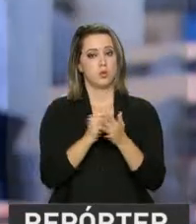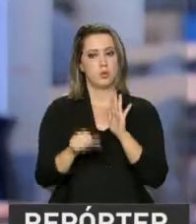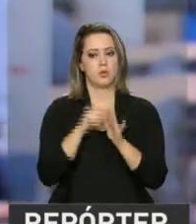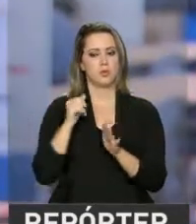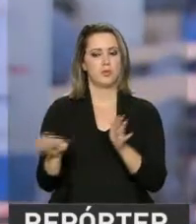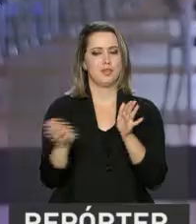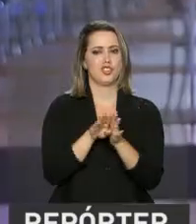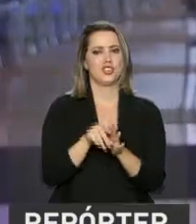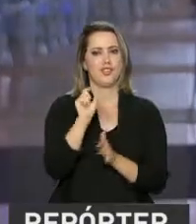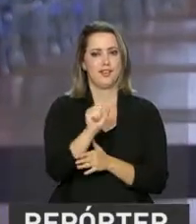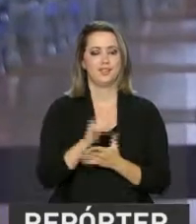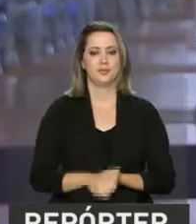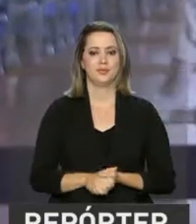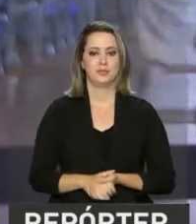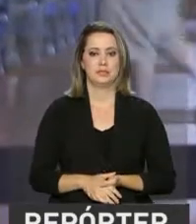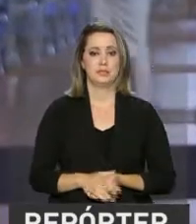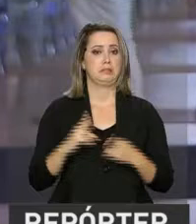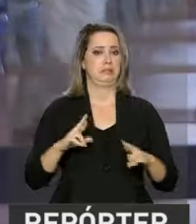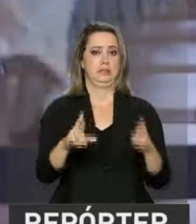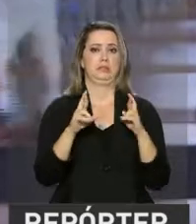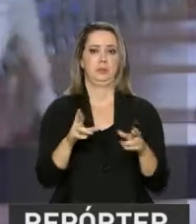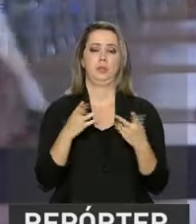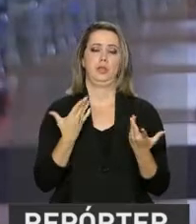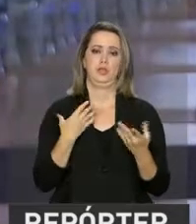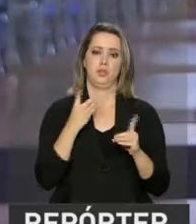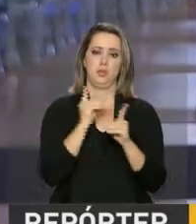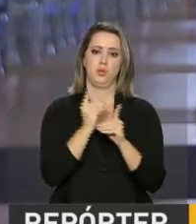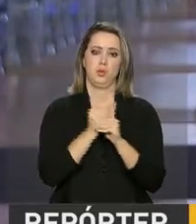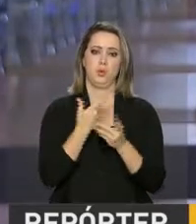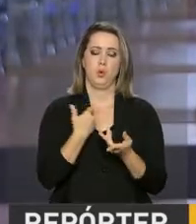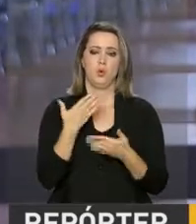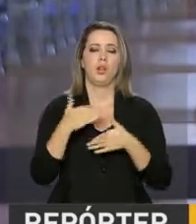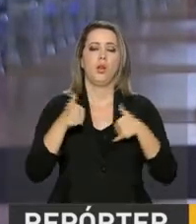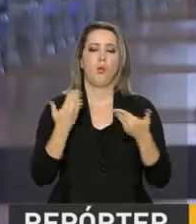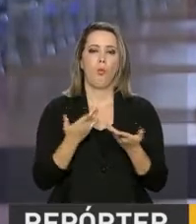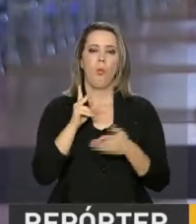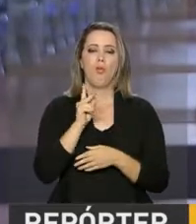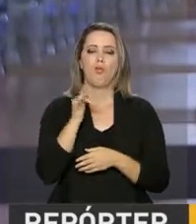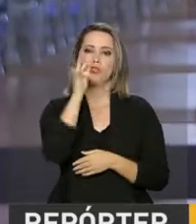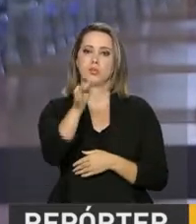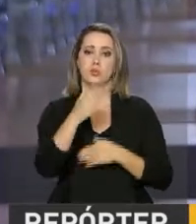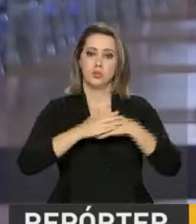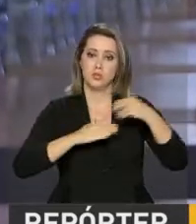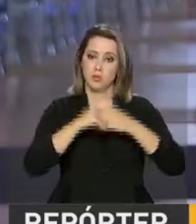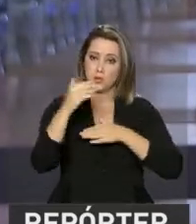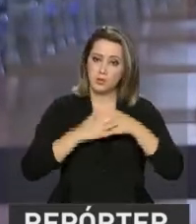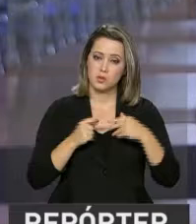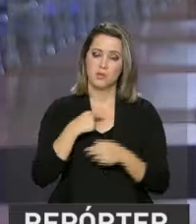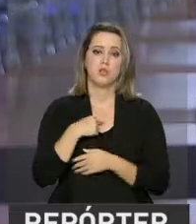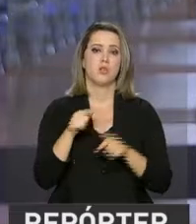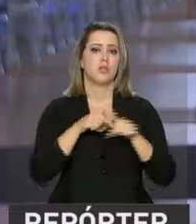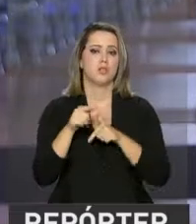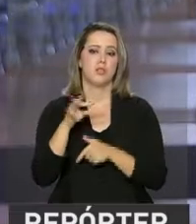primeiros a chegar e encontrar pelo menos um caminho a seguir a vocação digamos na área que trabalha na área de uti